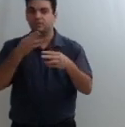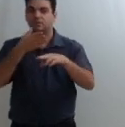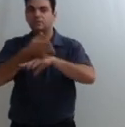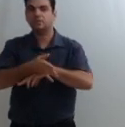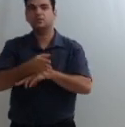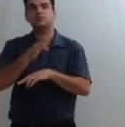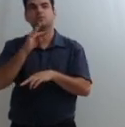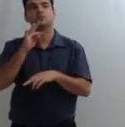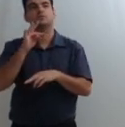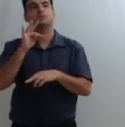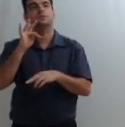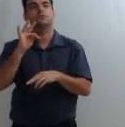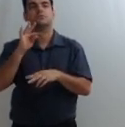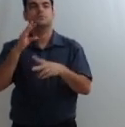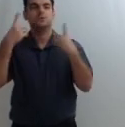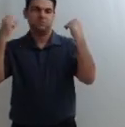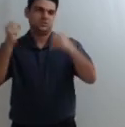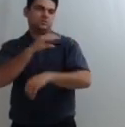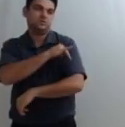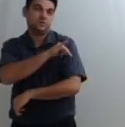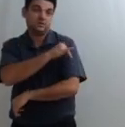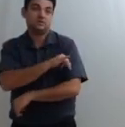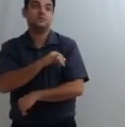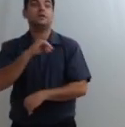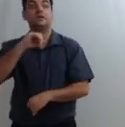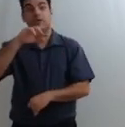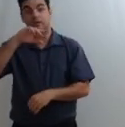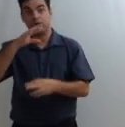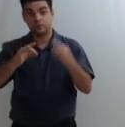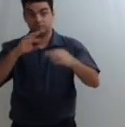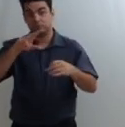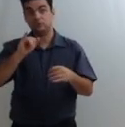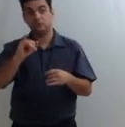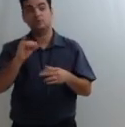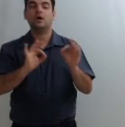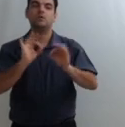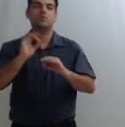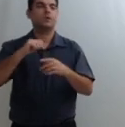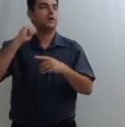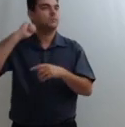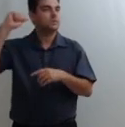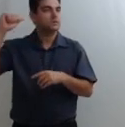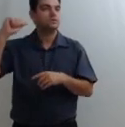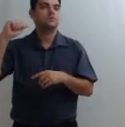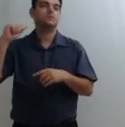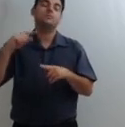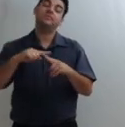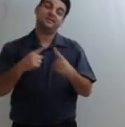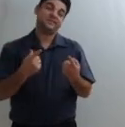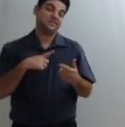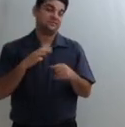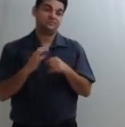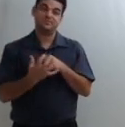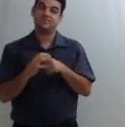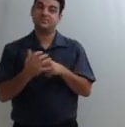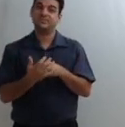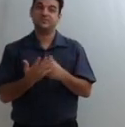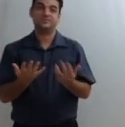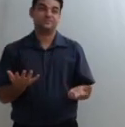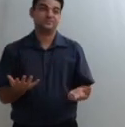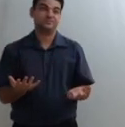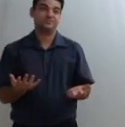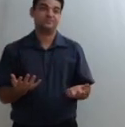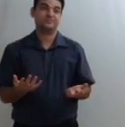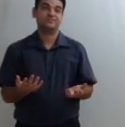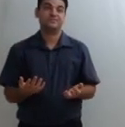Justiça Carioca, que a sessão do júri foi inicialmente designada para abril desse ano, tendo sido adiada em razão da pandemia causada pelo novo coronavírus. Assim, embora